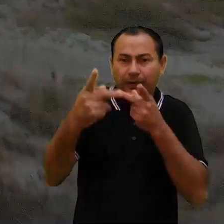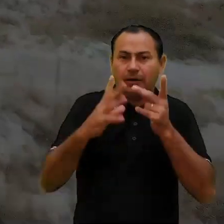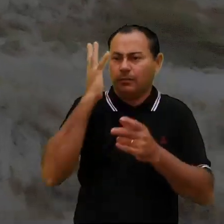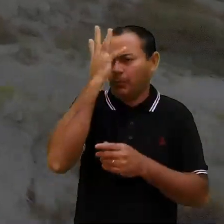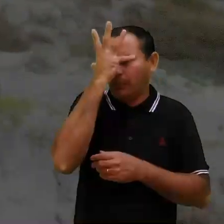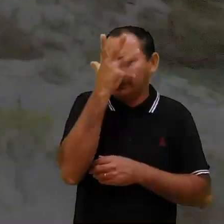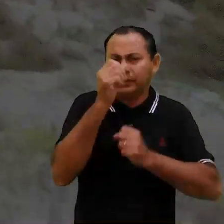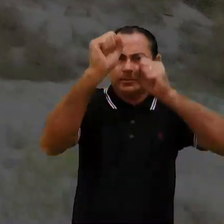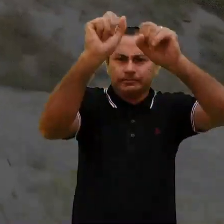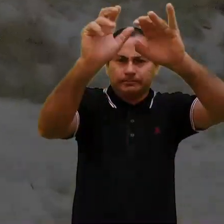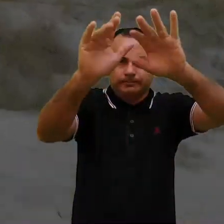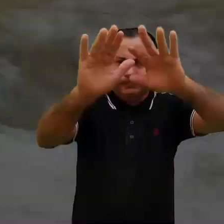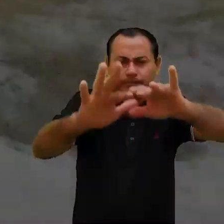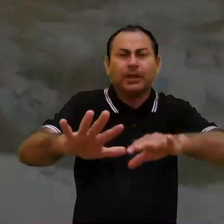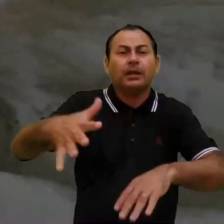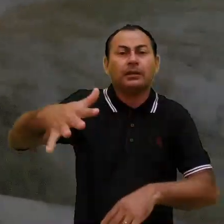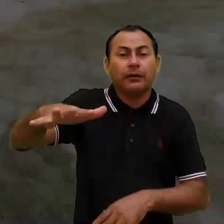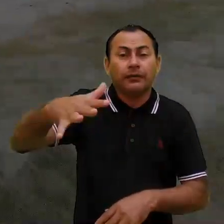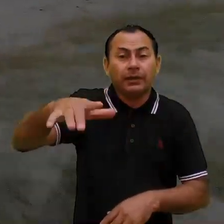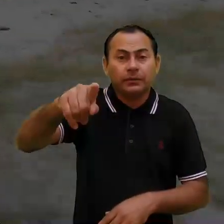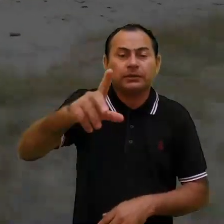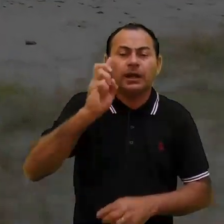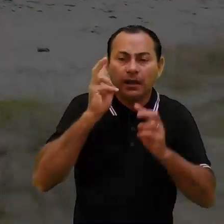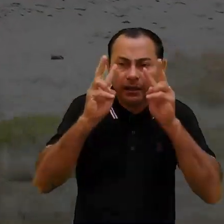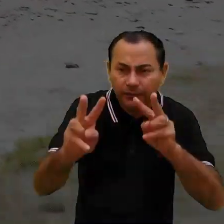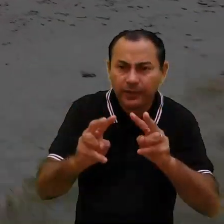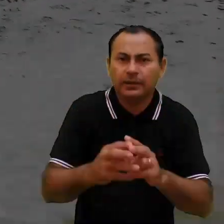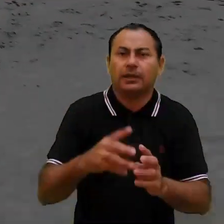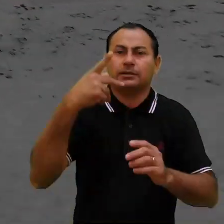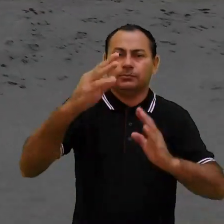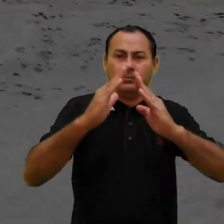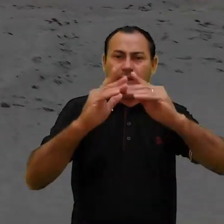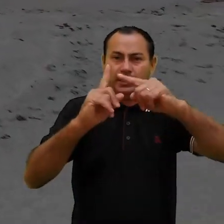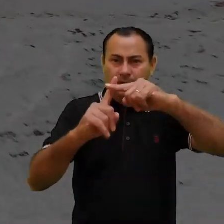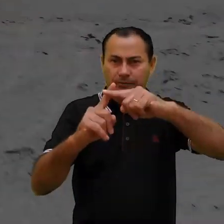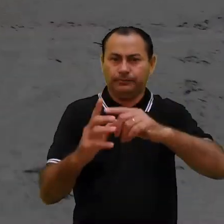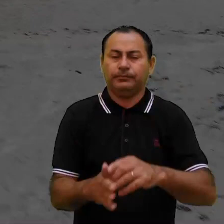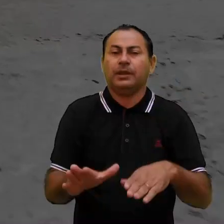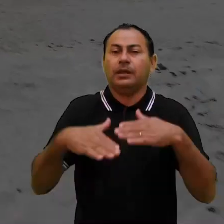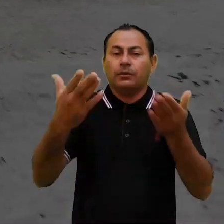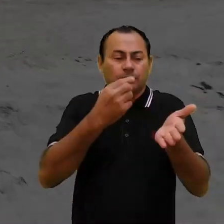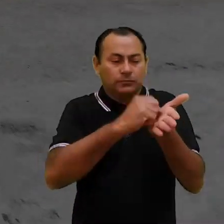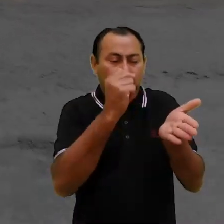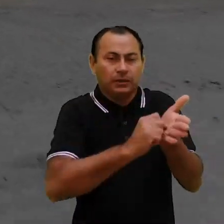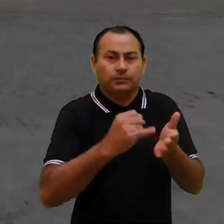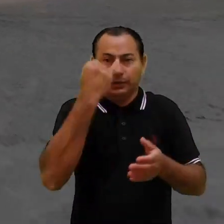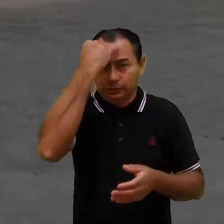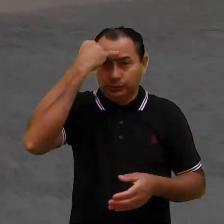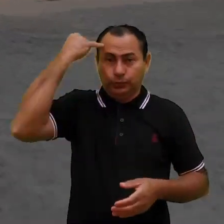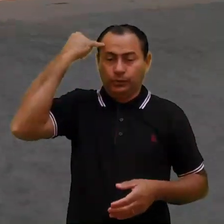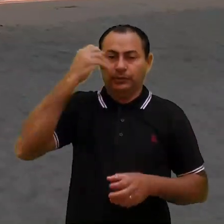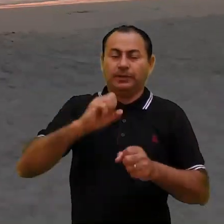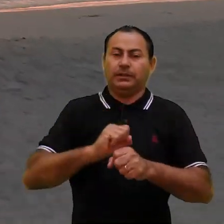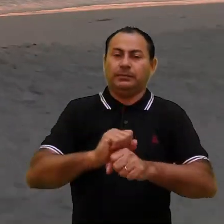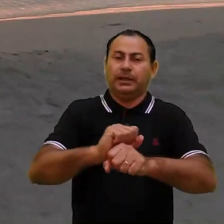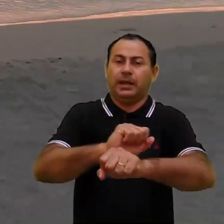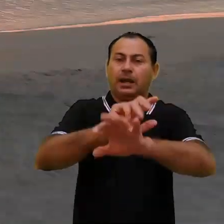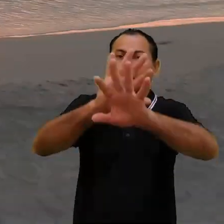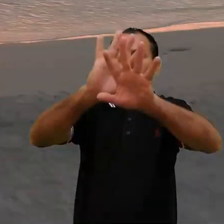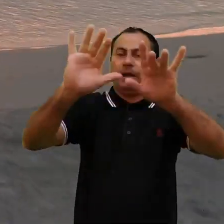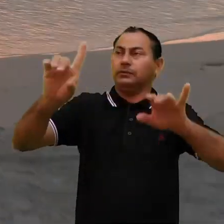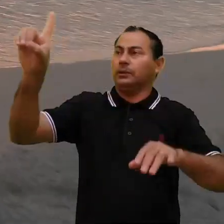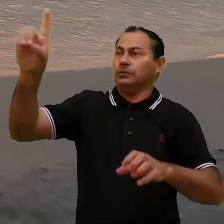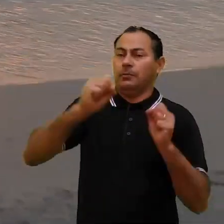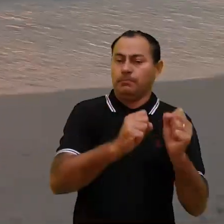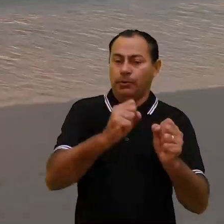bonita bênção que talvez você já tenha ouvido na sua igreja. Enquanto escreve, Judas deixa bem claro que Deus